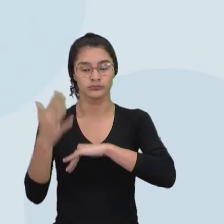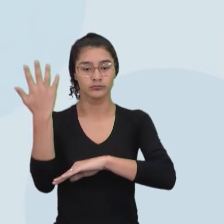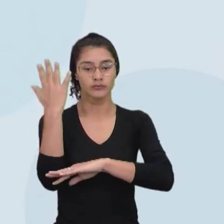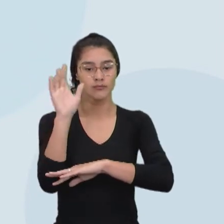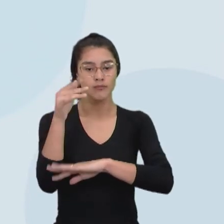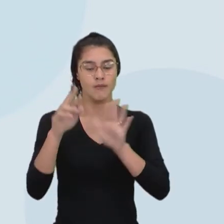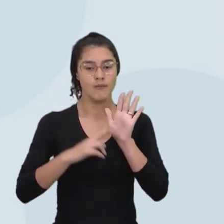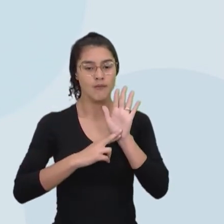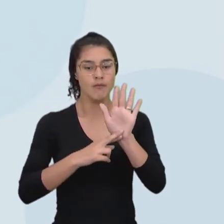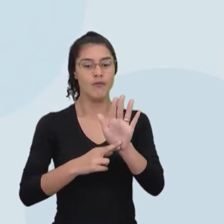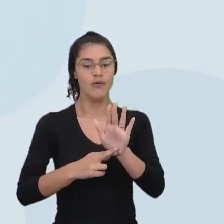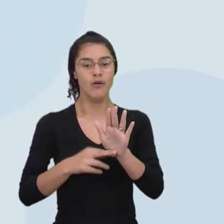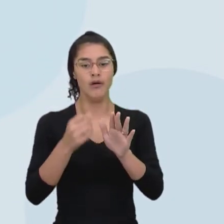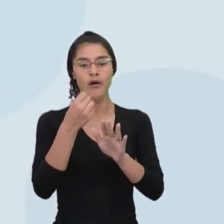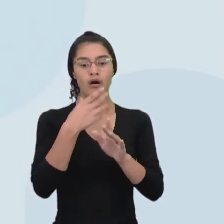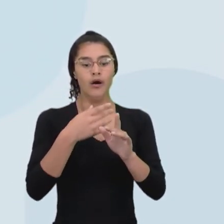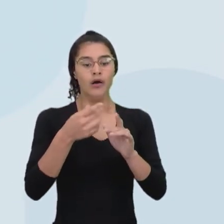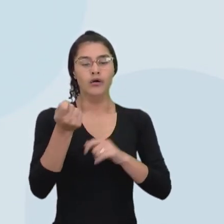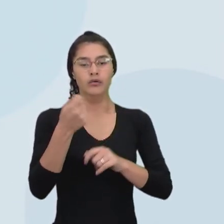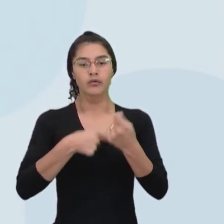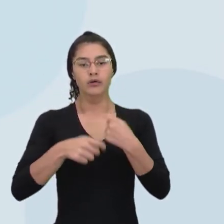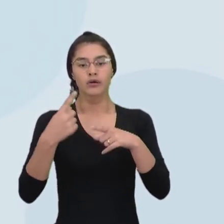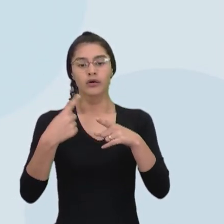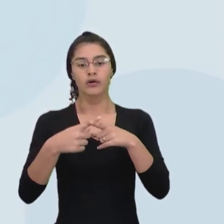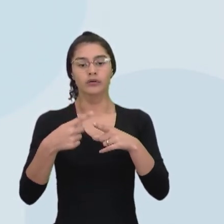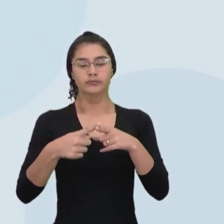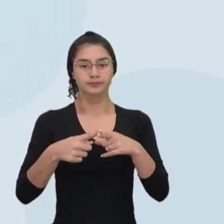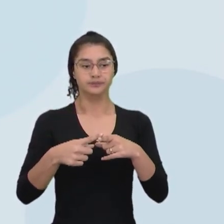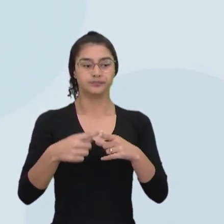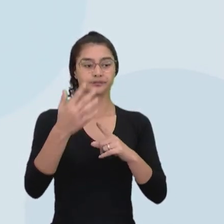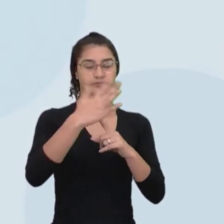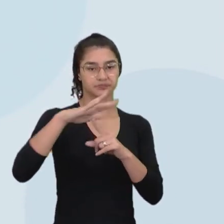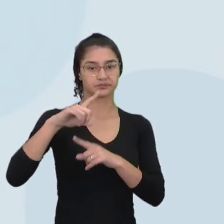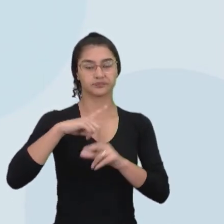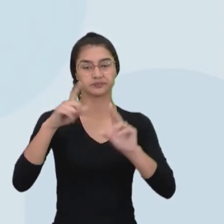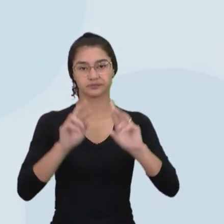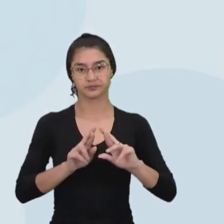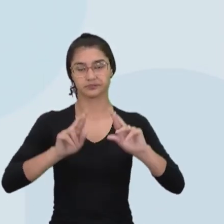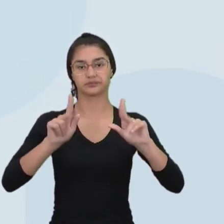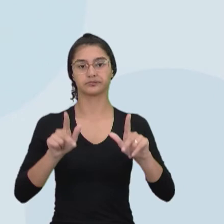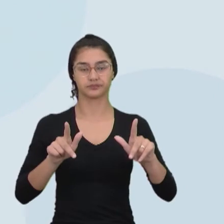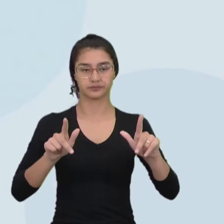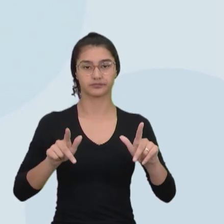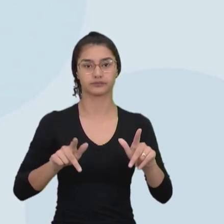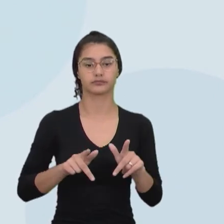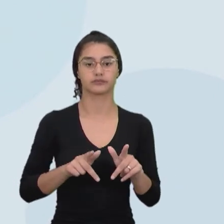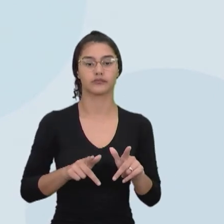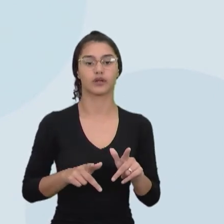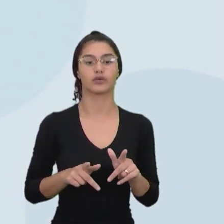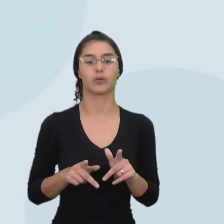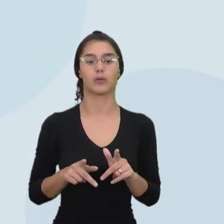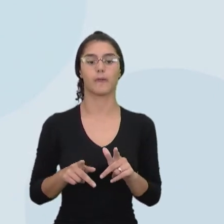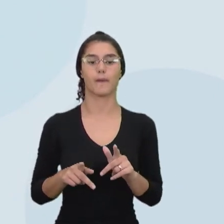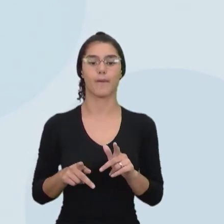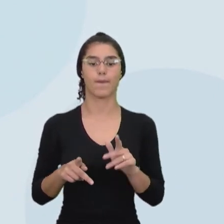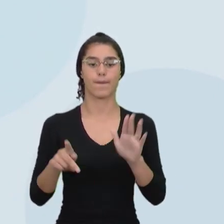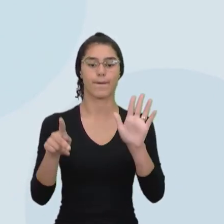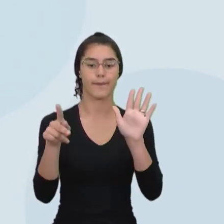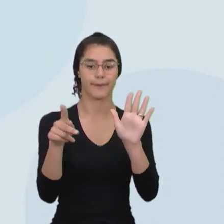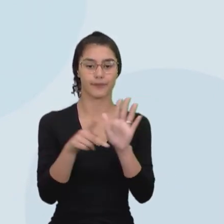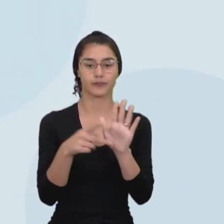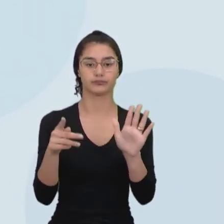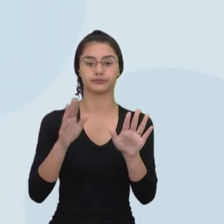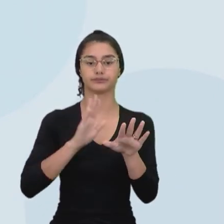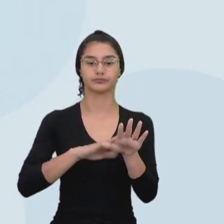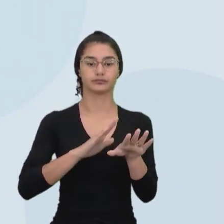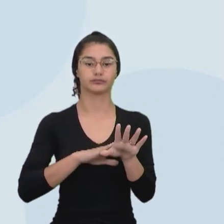de relevância ecológica, porque eles possuem aí uma diferenciação aí de espécies endêmicas, né? Eles abrigam